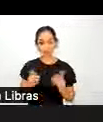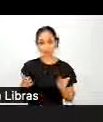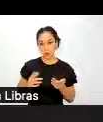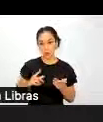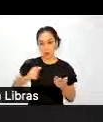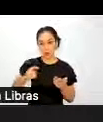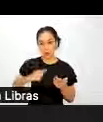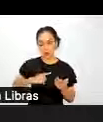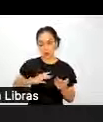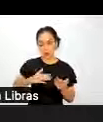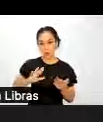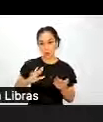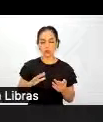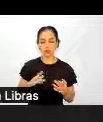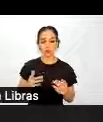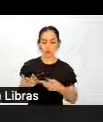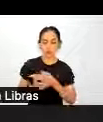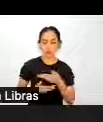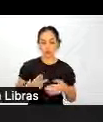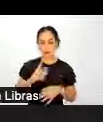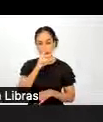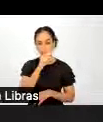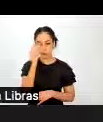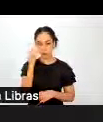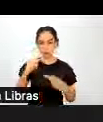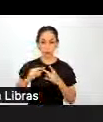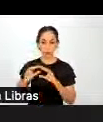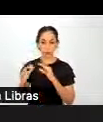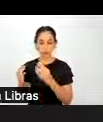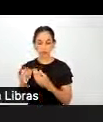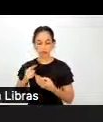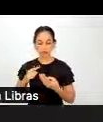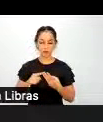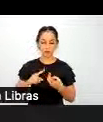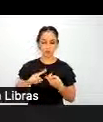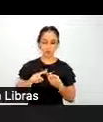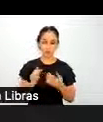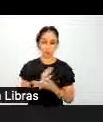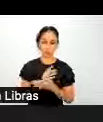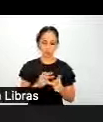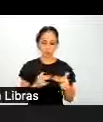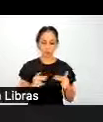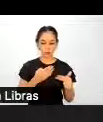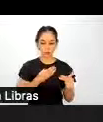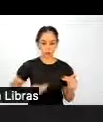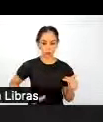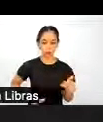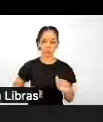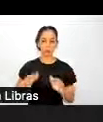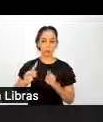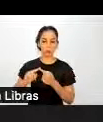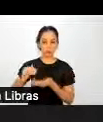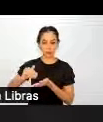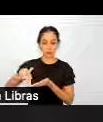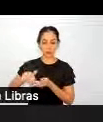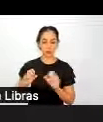as comunidades e com algumas agências públicas também, além da Secretaria de Educação, né, por meio da